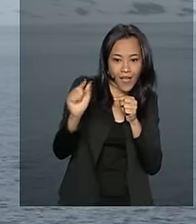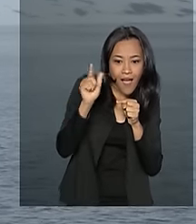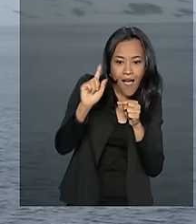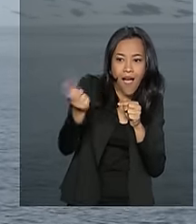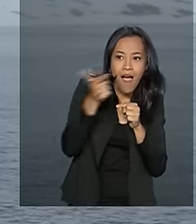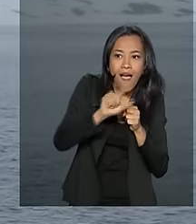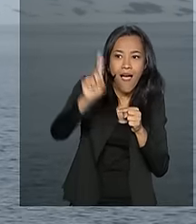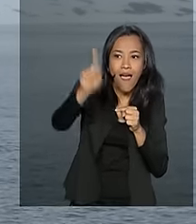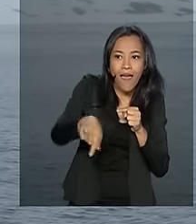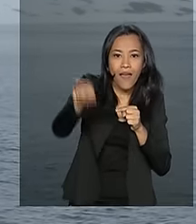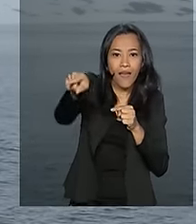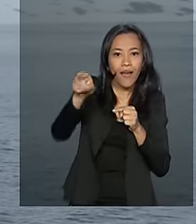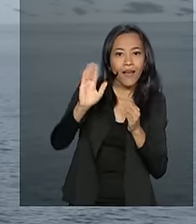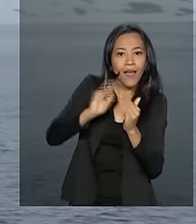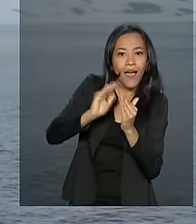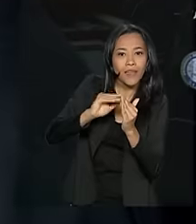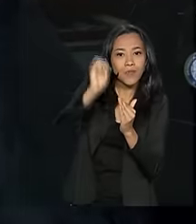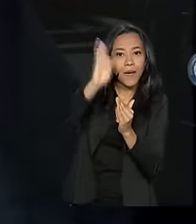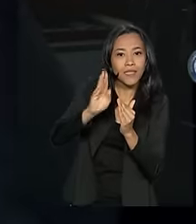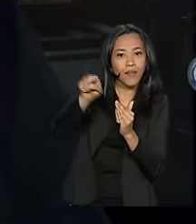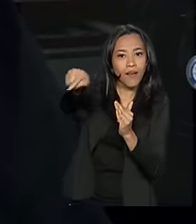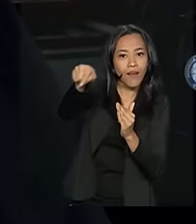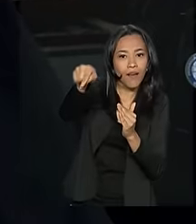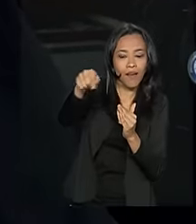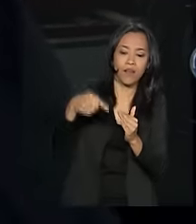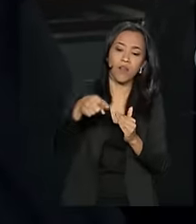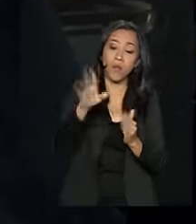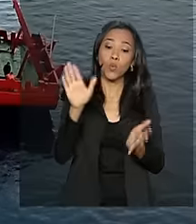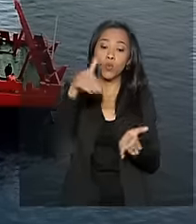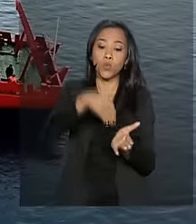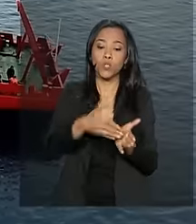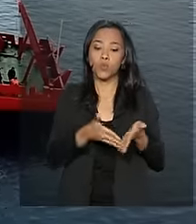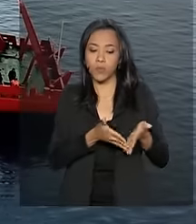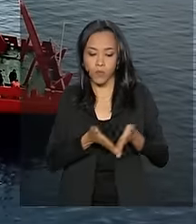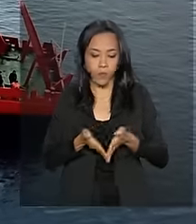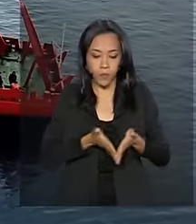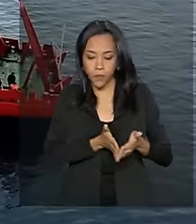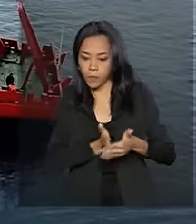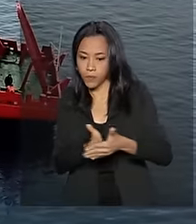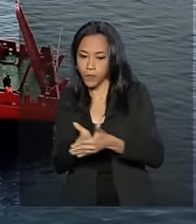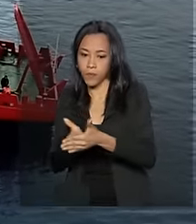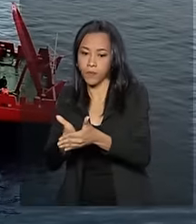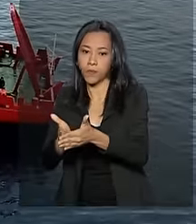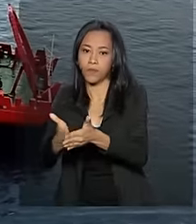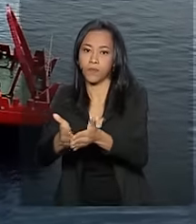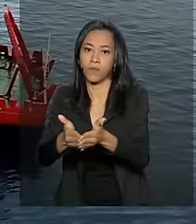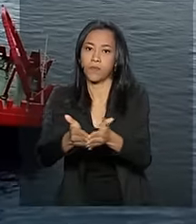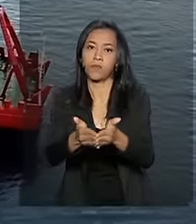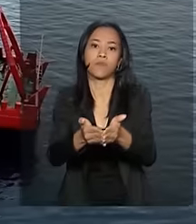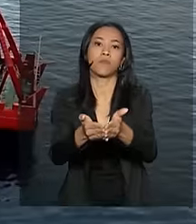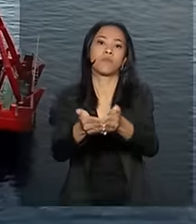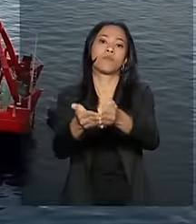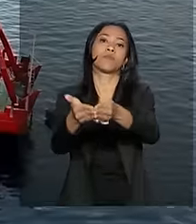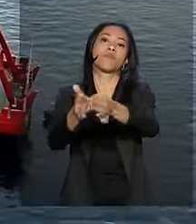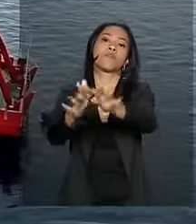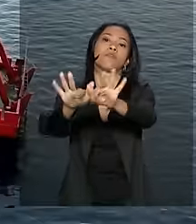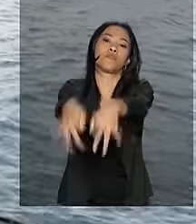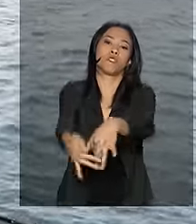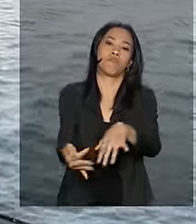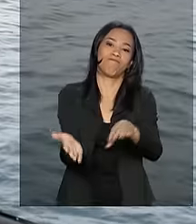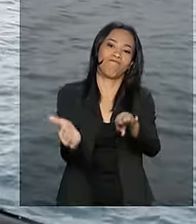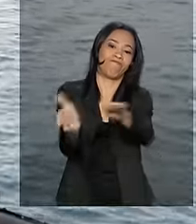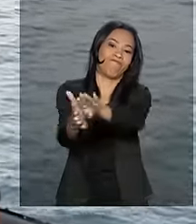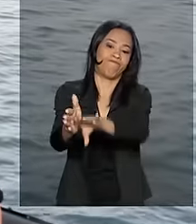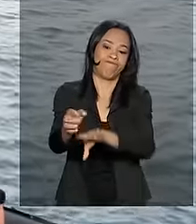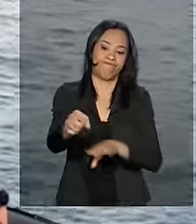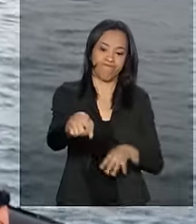fica a Casa do Brasil na Antártica. Últimas manobras até a Baía do Almirantado, ponto final dessa travessia. O